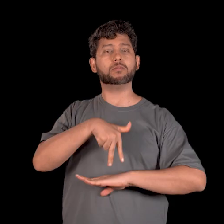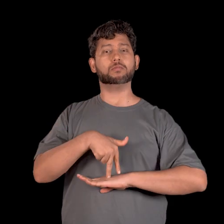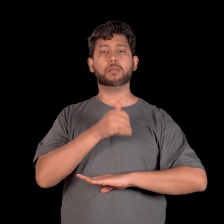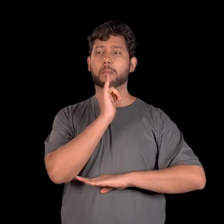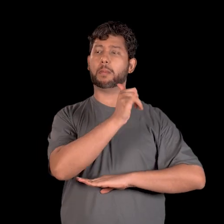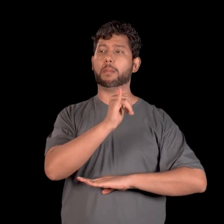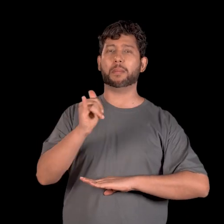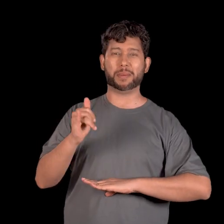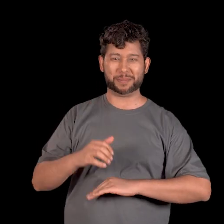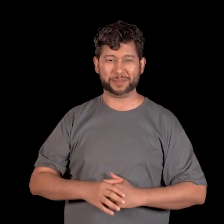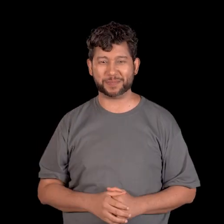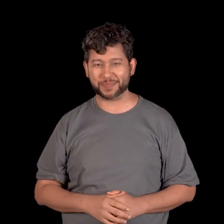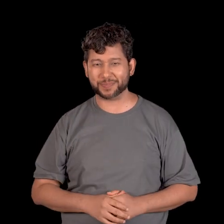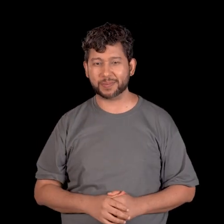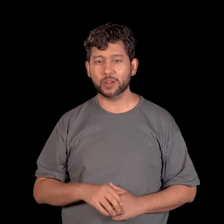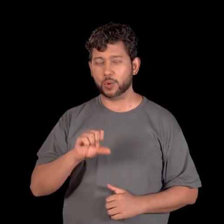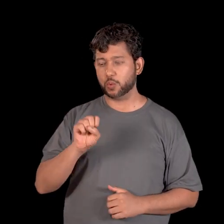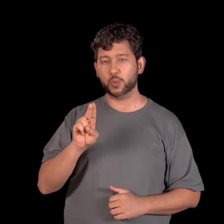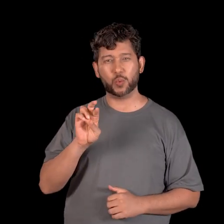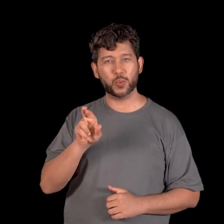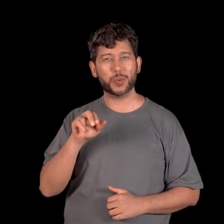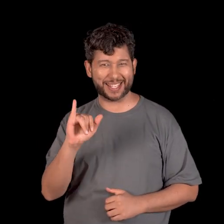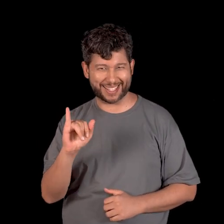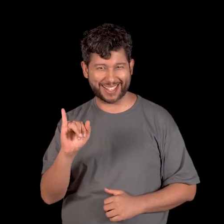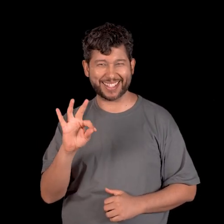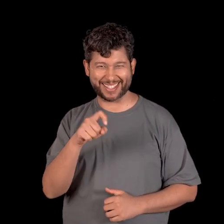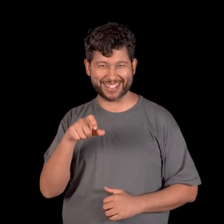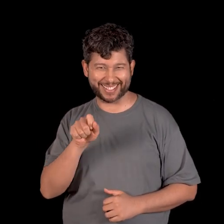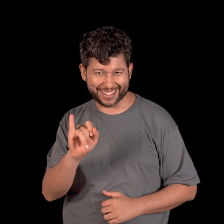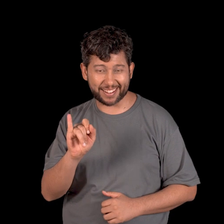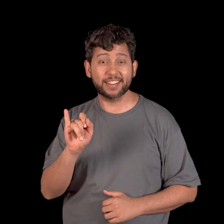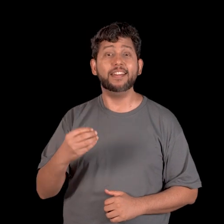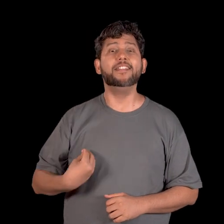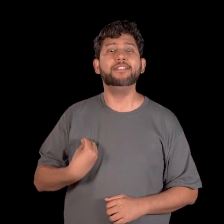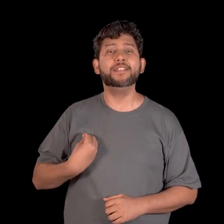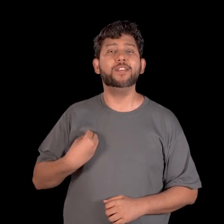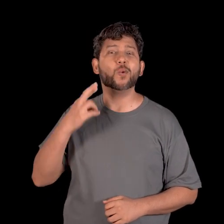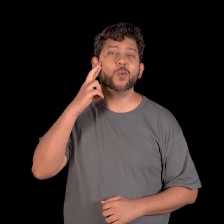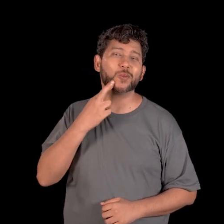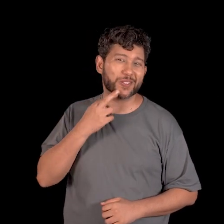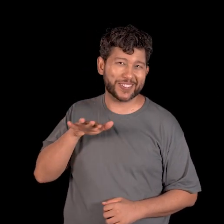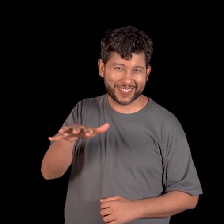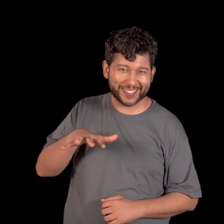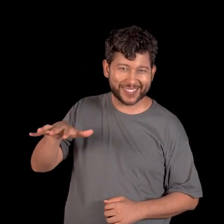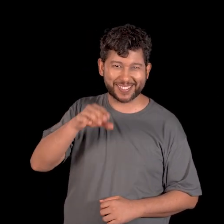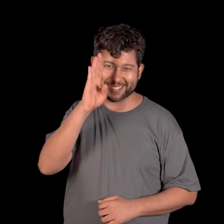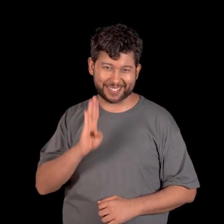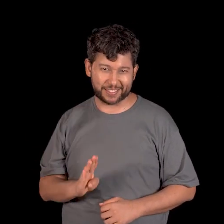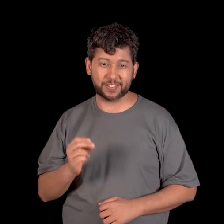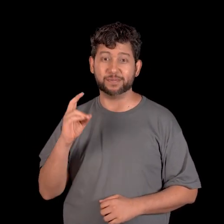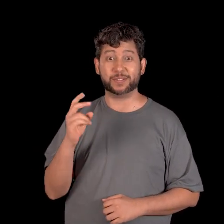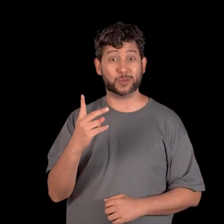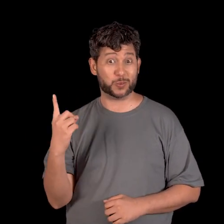da Organização das Nações Unidas, ONU. Chai Surui é uma indígena da etnia Surui Paiter que vive em